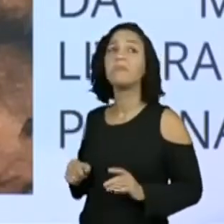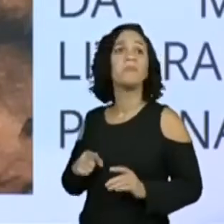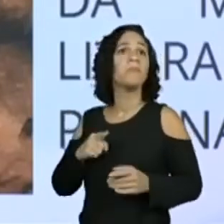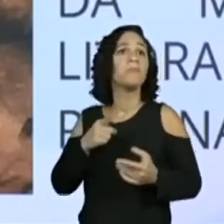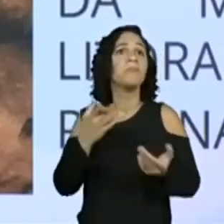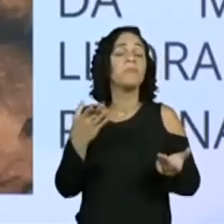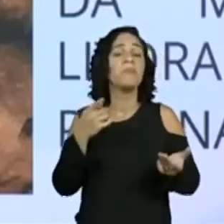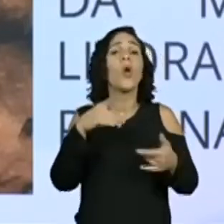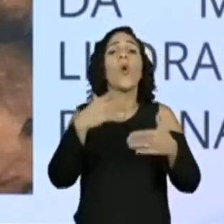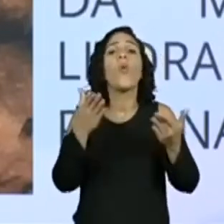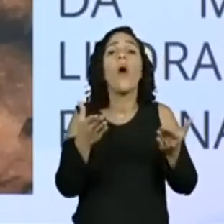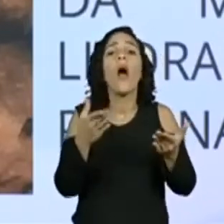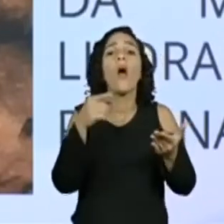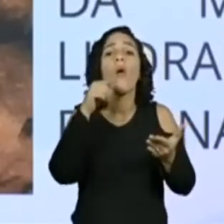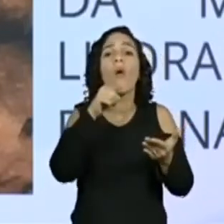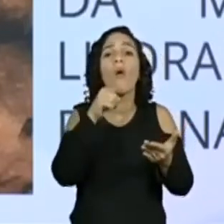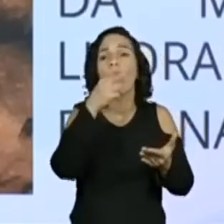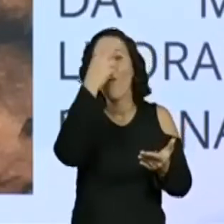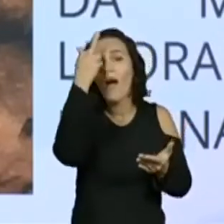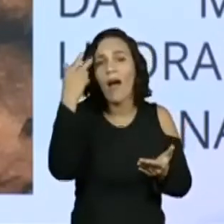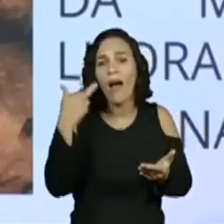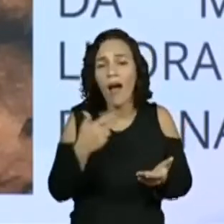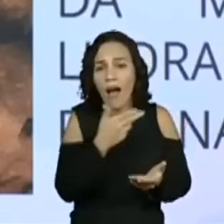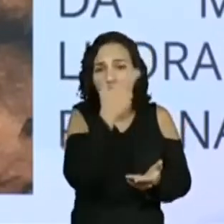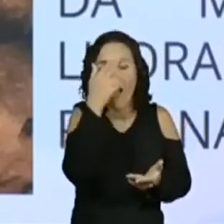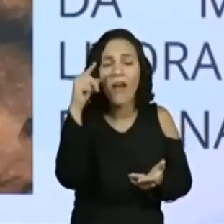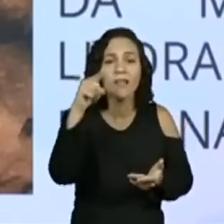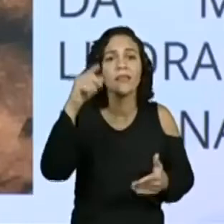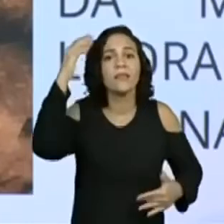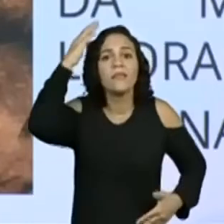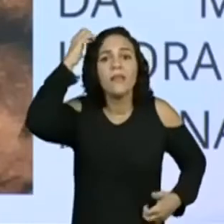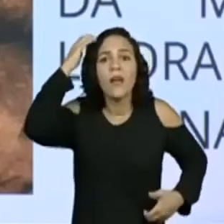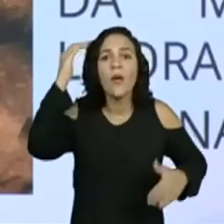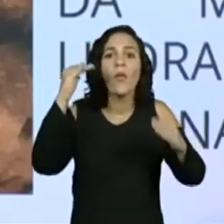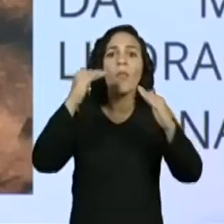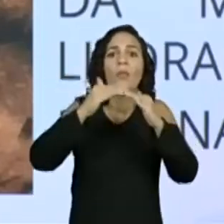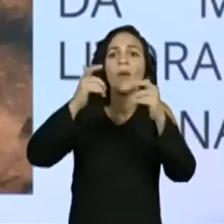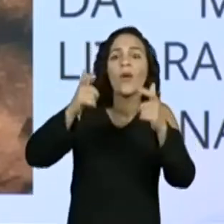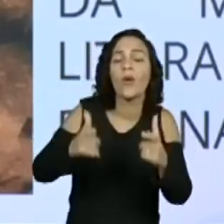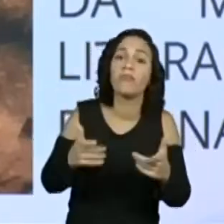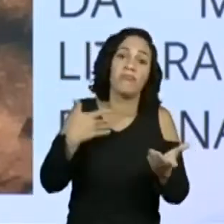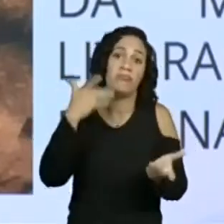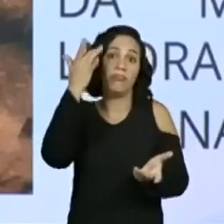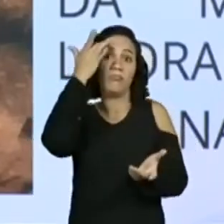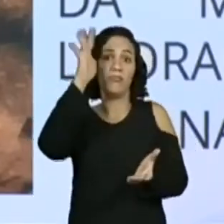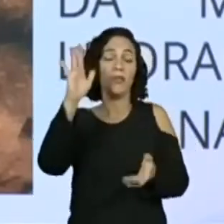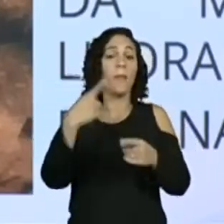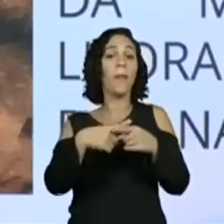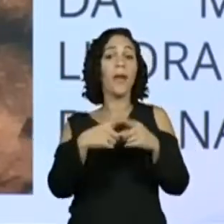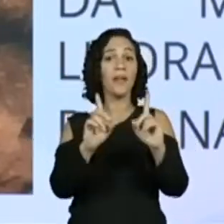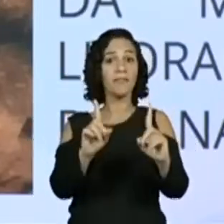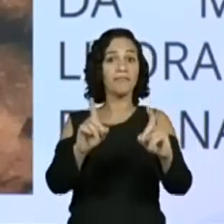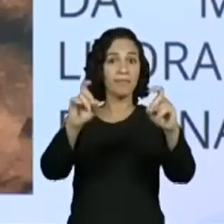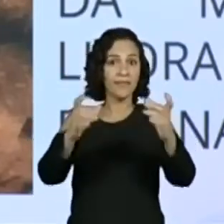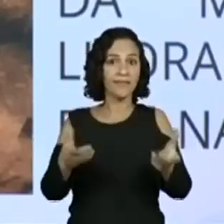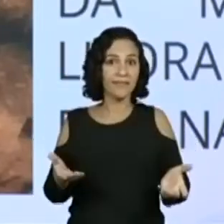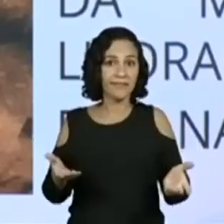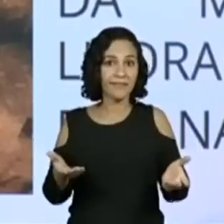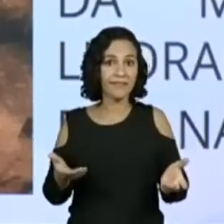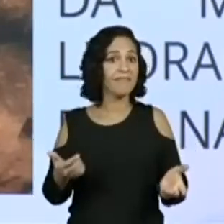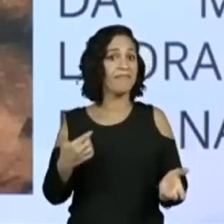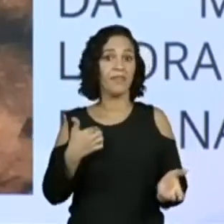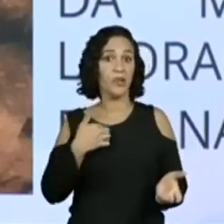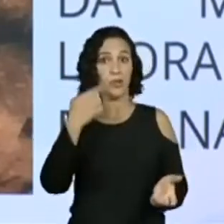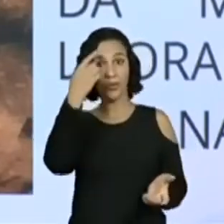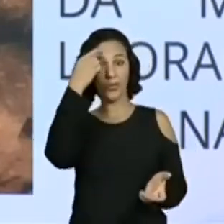que espécie de macaco que ele é, que tipo de macaco, onde ele mora, o que está acontecendo, por que essa foto foi tirada. Olha só, não sei nenhuma